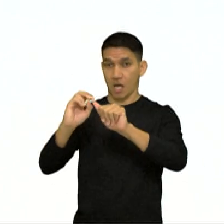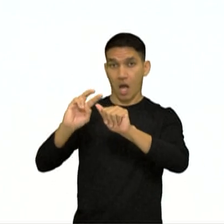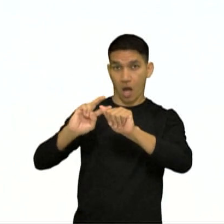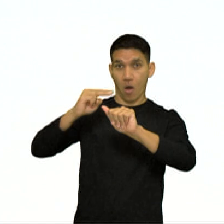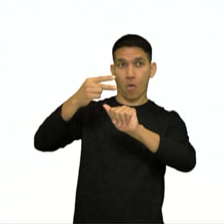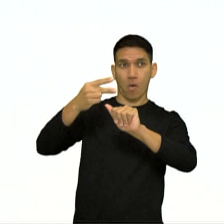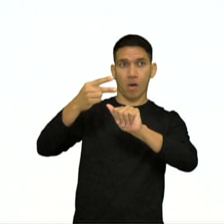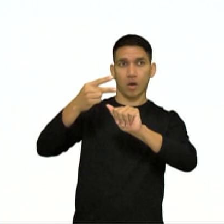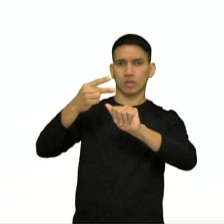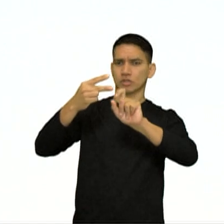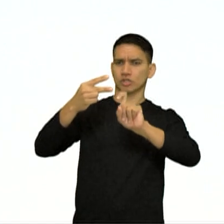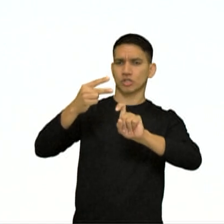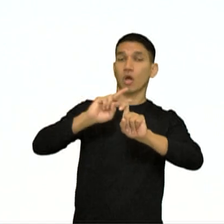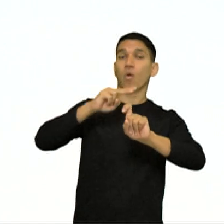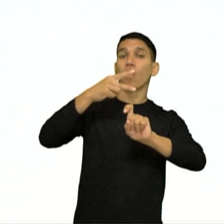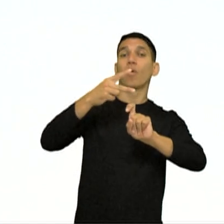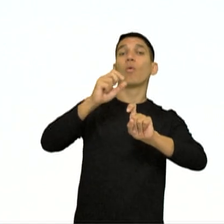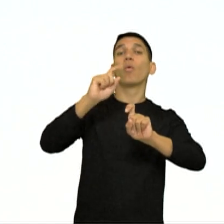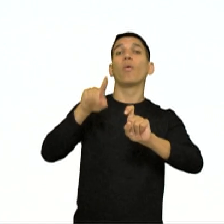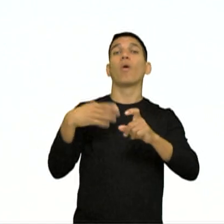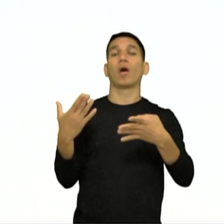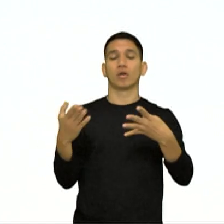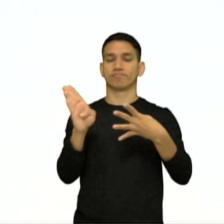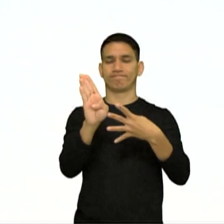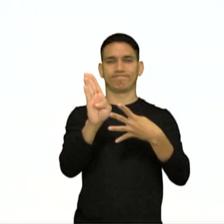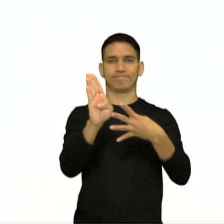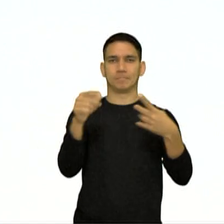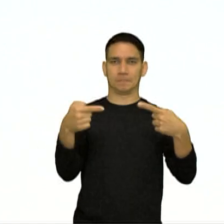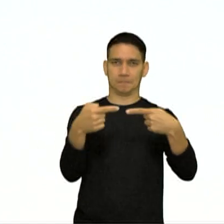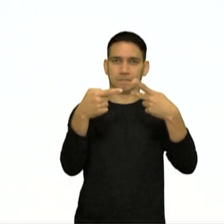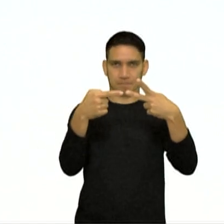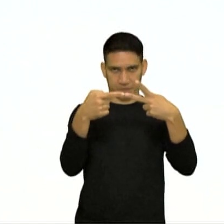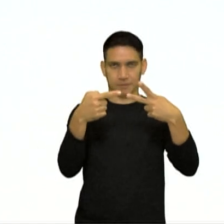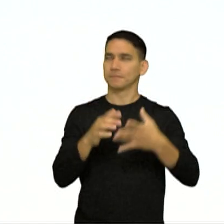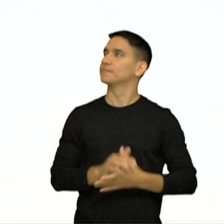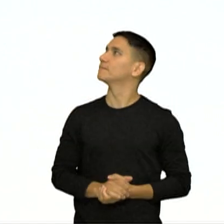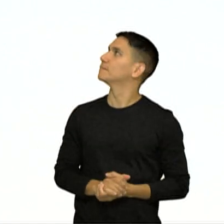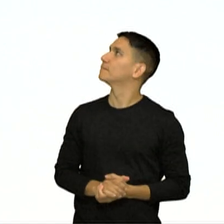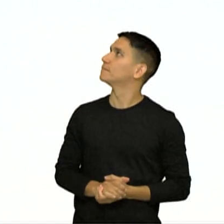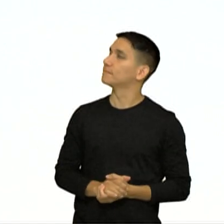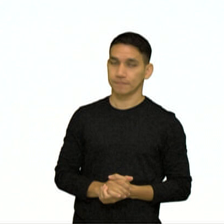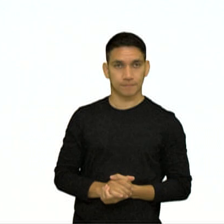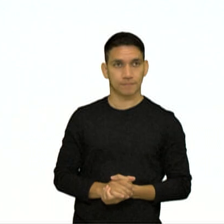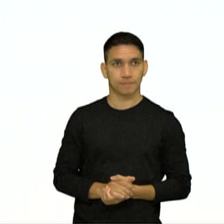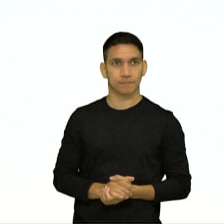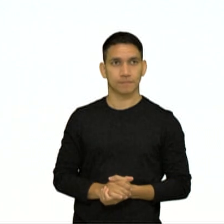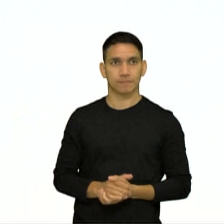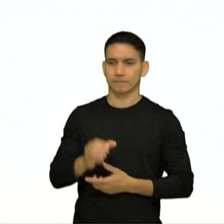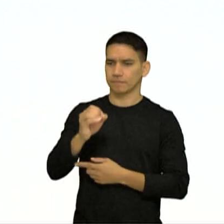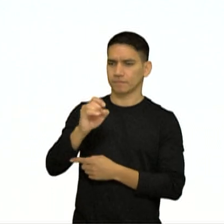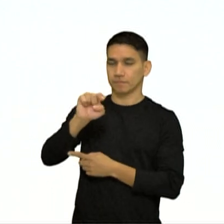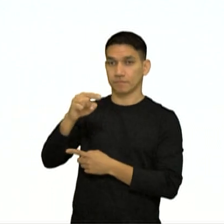5a²x, a² aparece aonde? Na letra C. Então, o segundo quadrinho foi para a letra